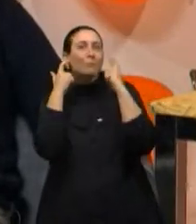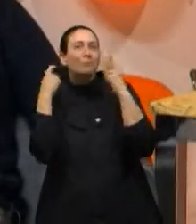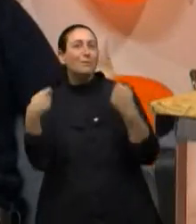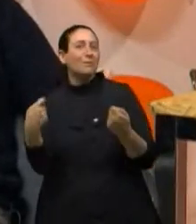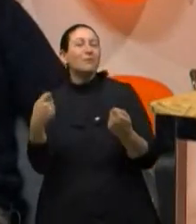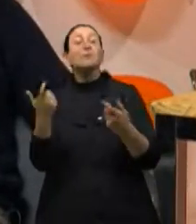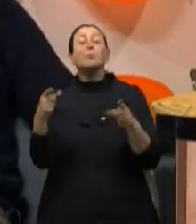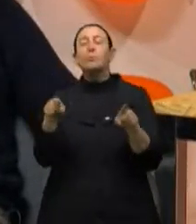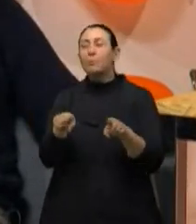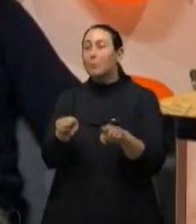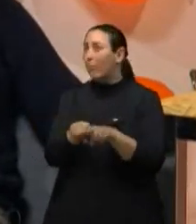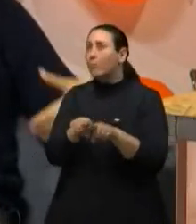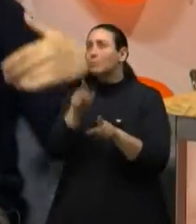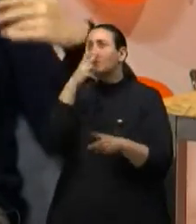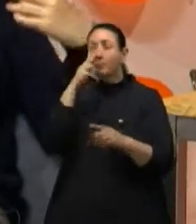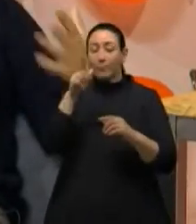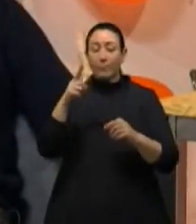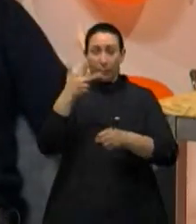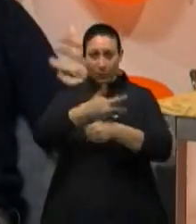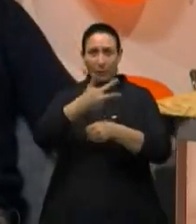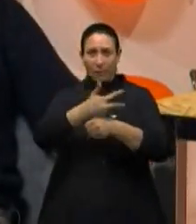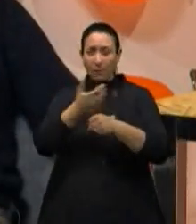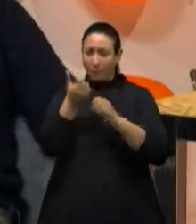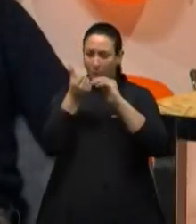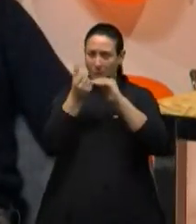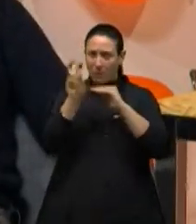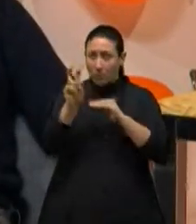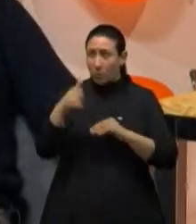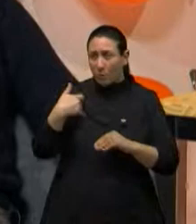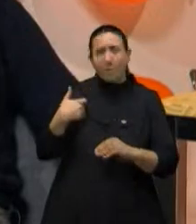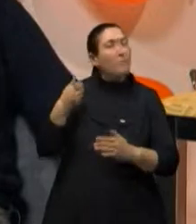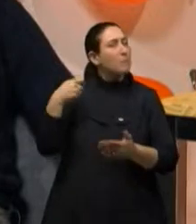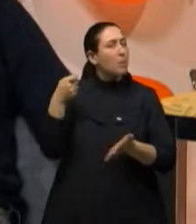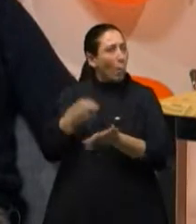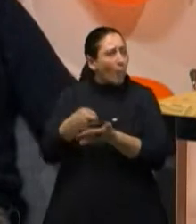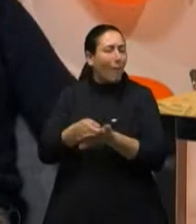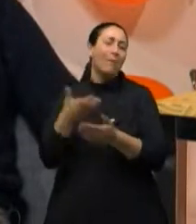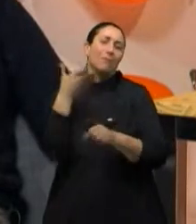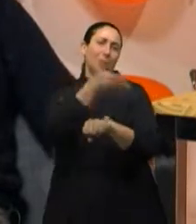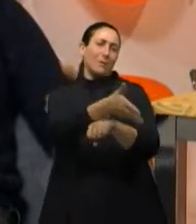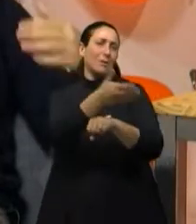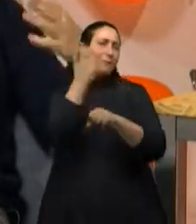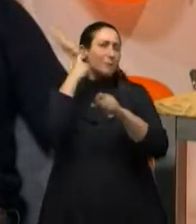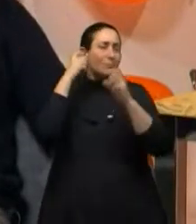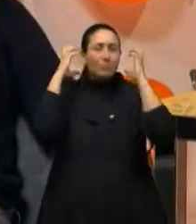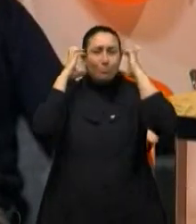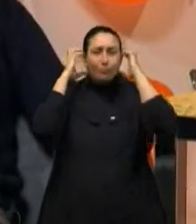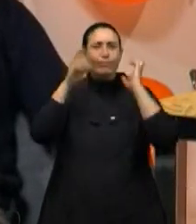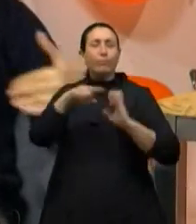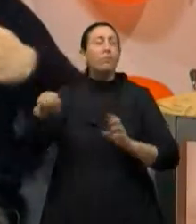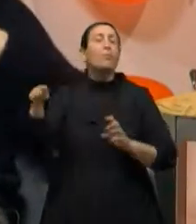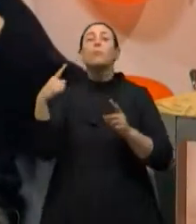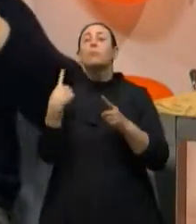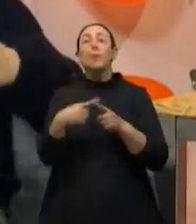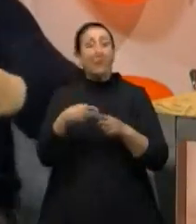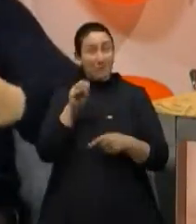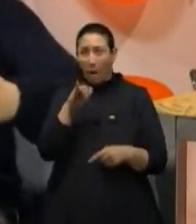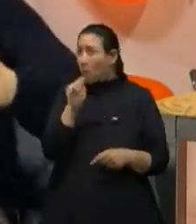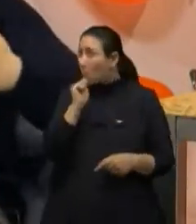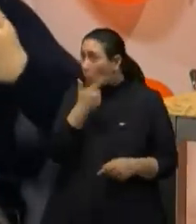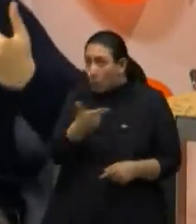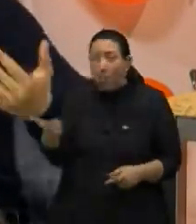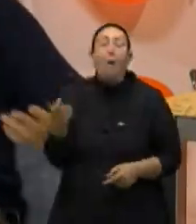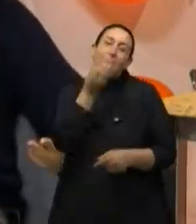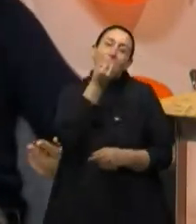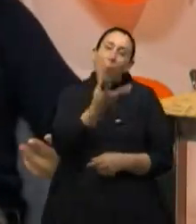60 65 anos faça uma avaliação auditiva é importante se não tem ainda pelo menos a gente vai